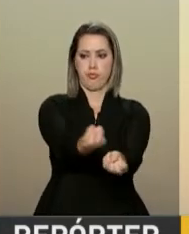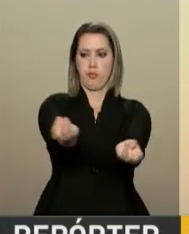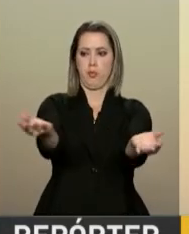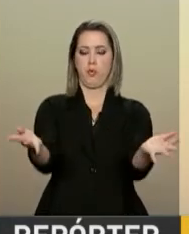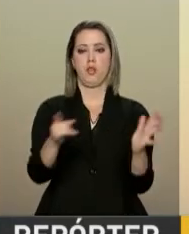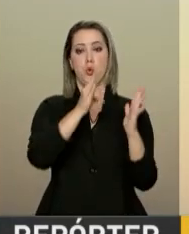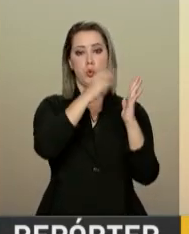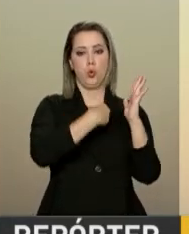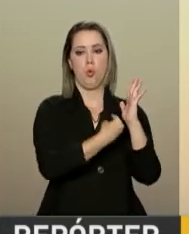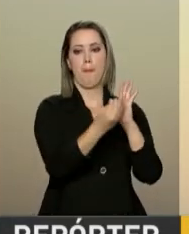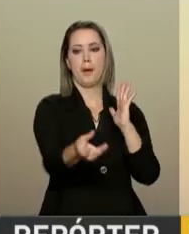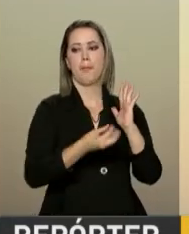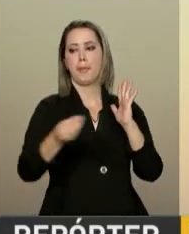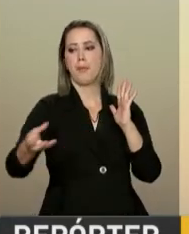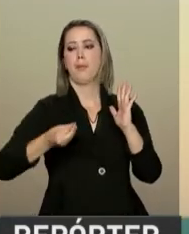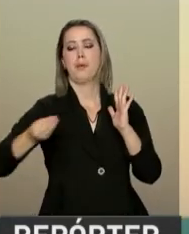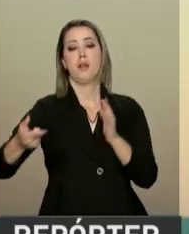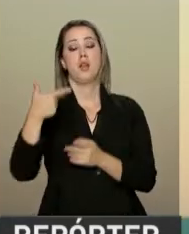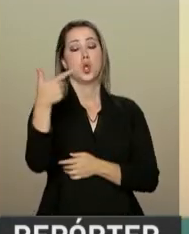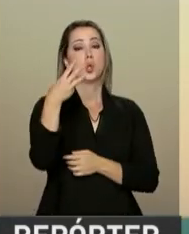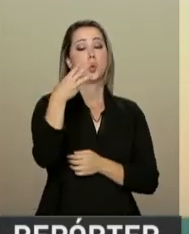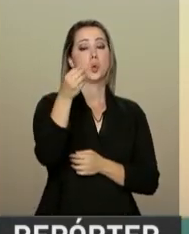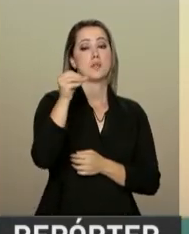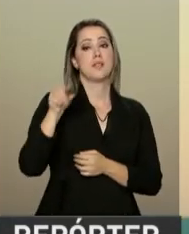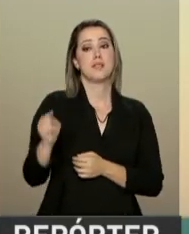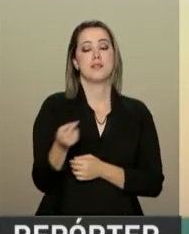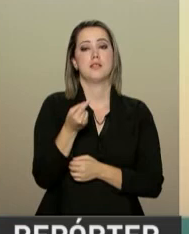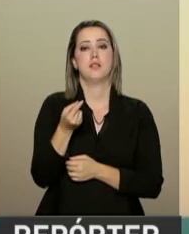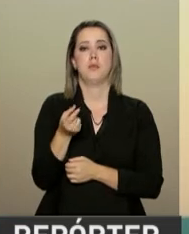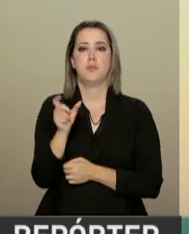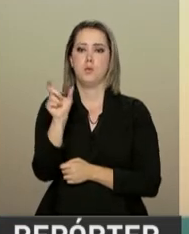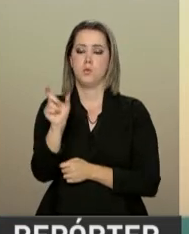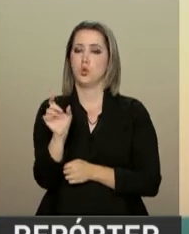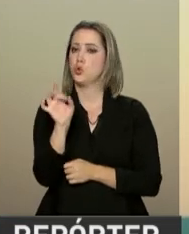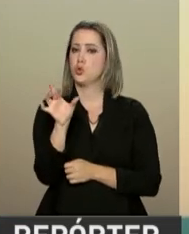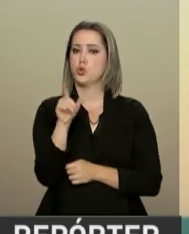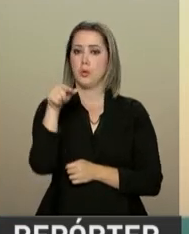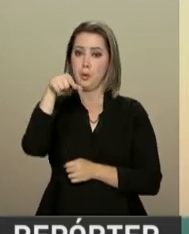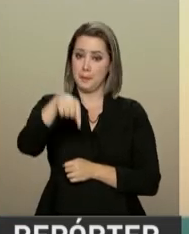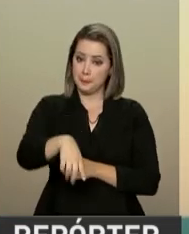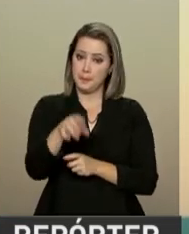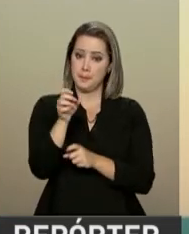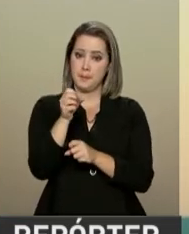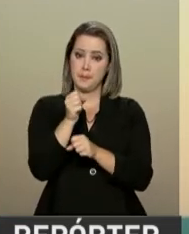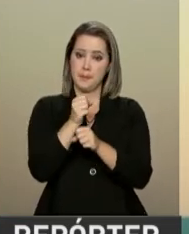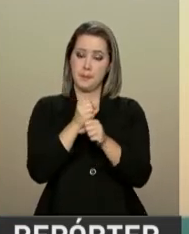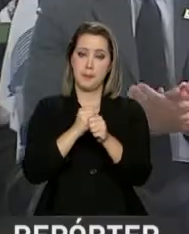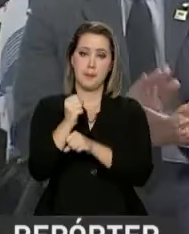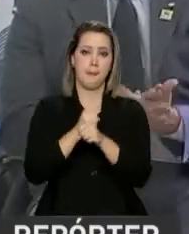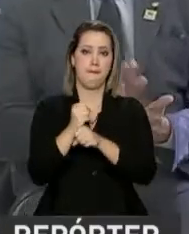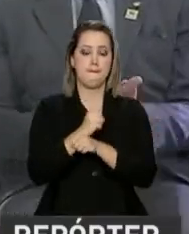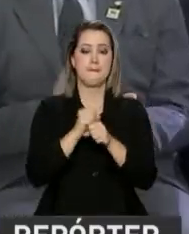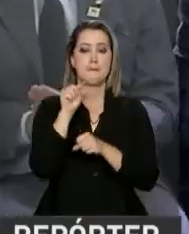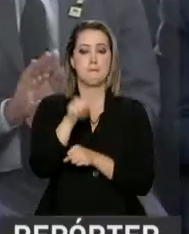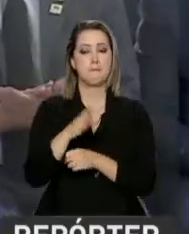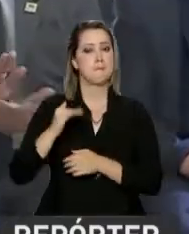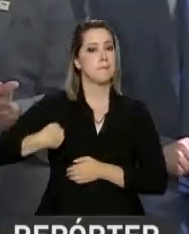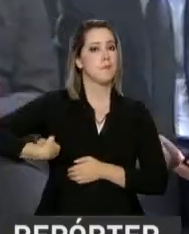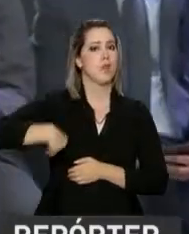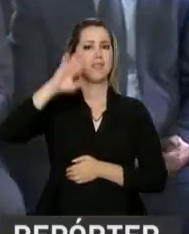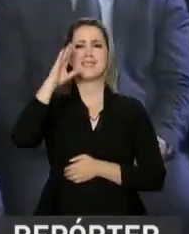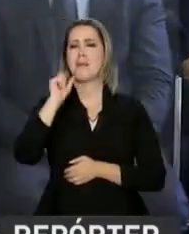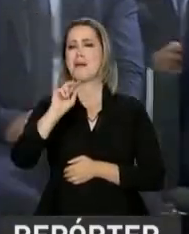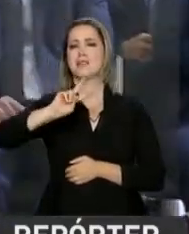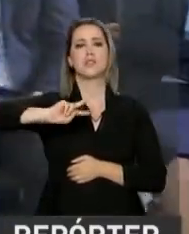230 mil assentados da reforma agrária apenas no ano de 2017 isto é mais